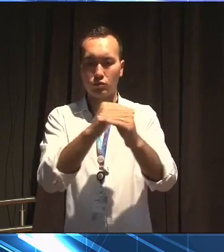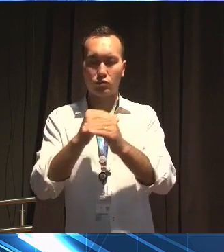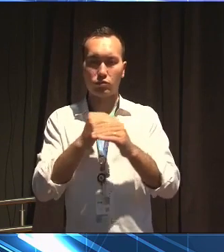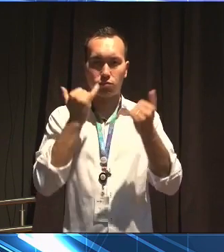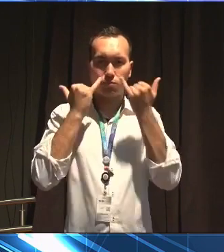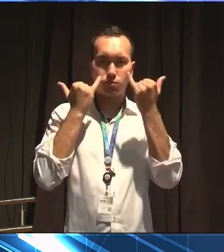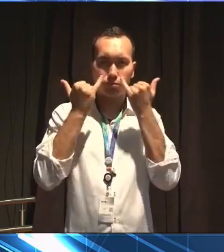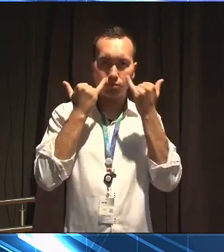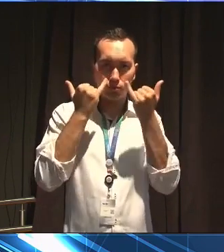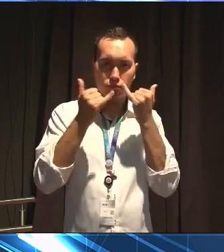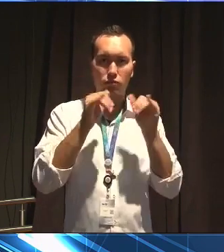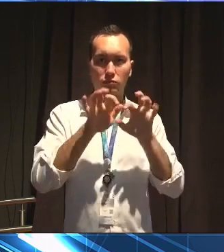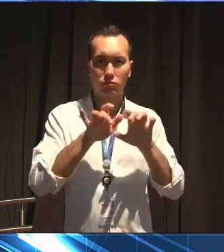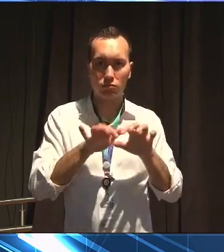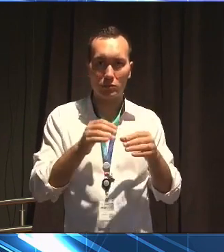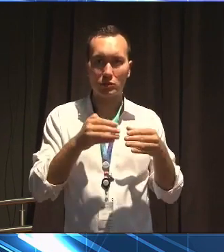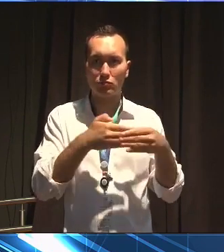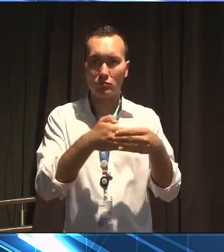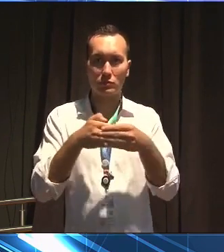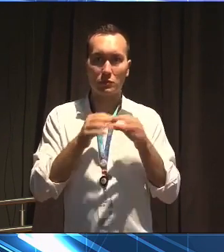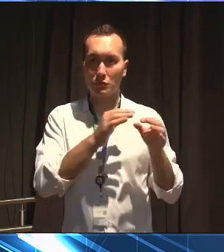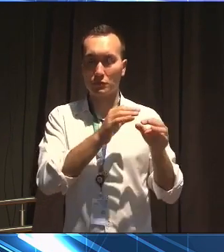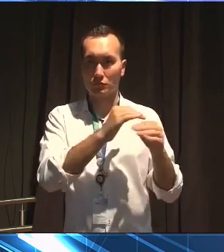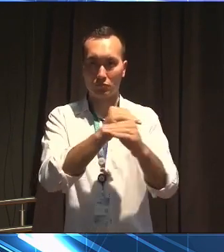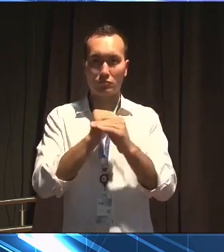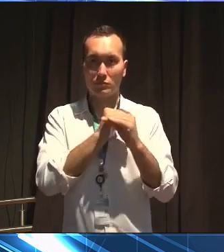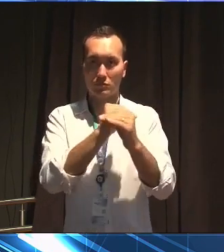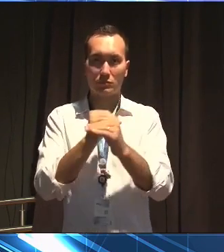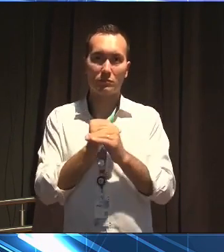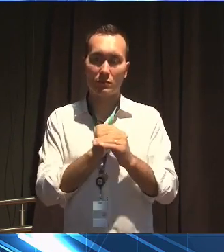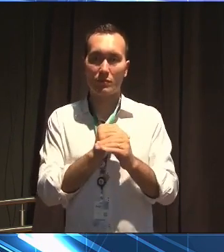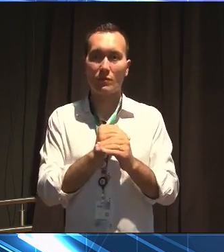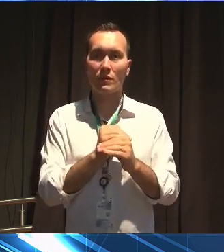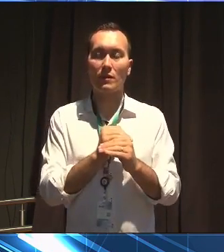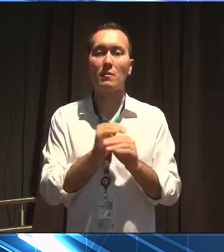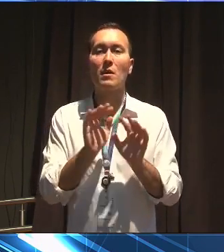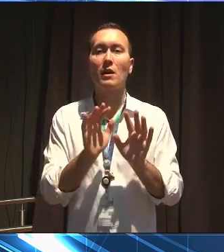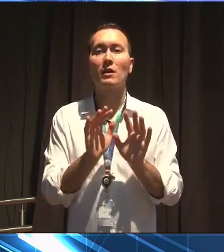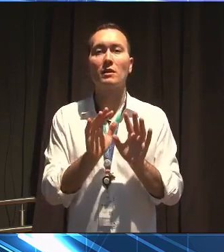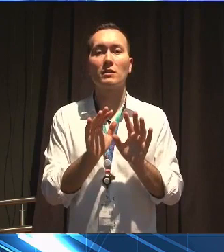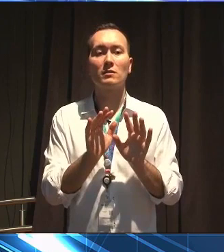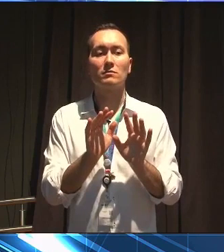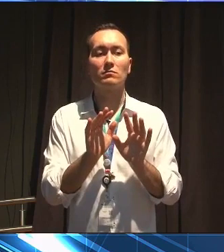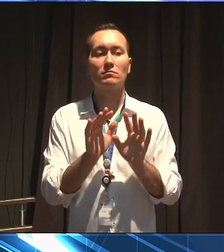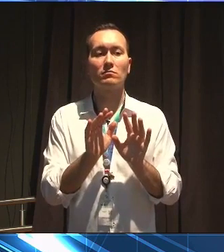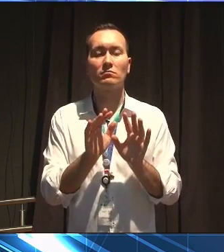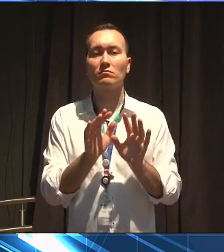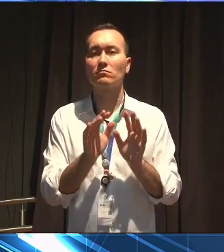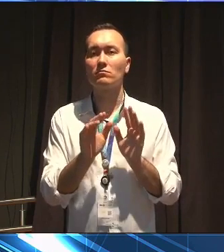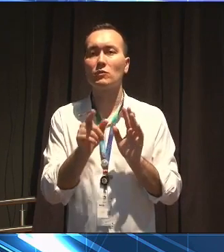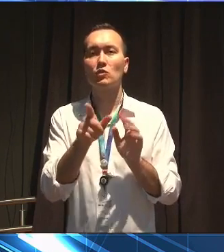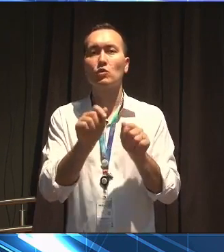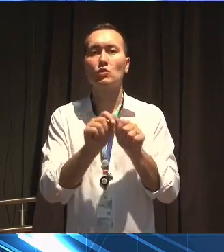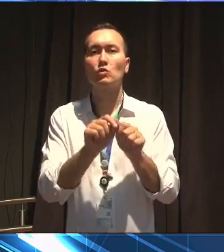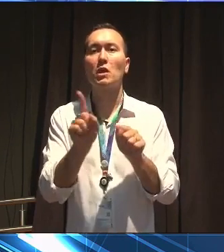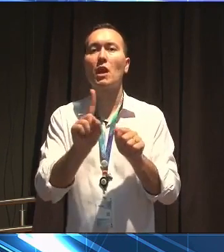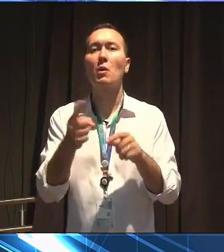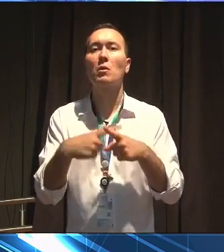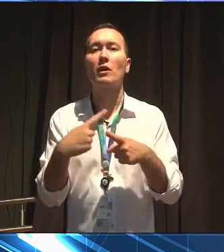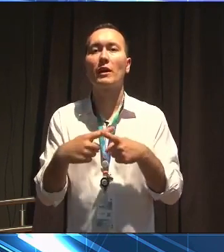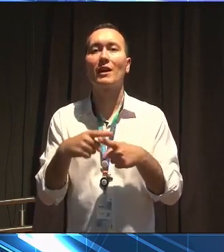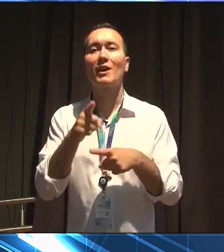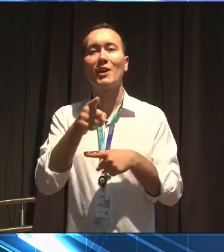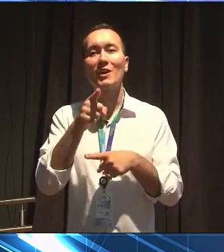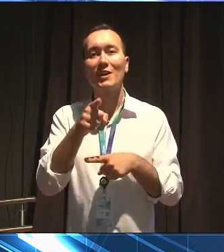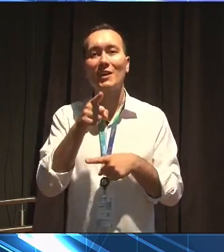que que a gente não faz isso? Porque a gente foi ensinado a usar JWT. E aí, nesse cenário de compartilhar o cookie, eu tenho que